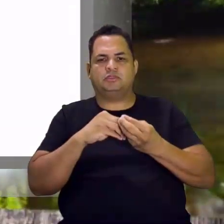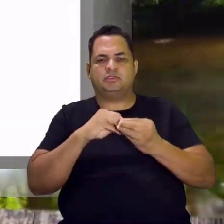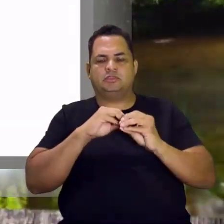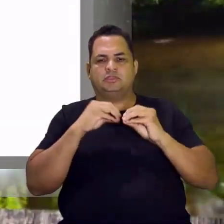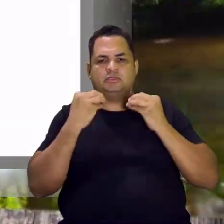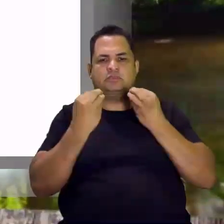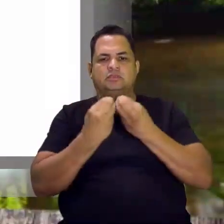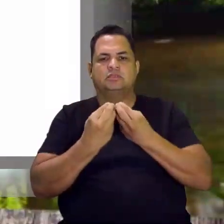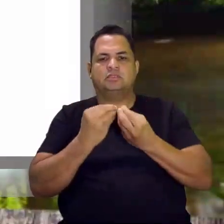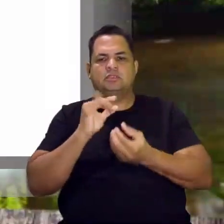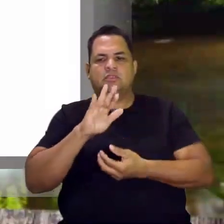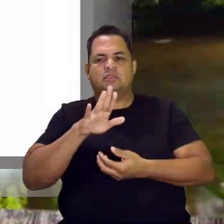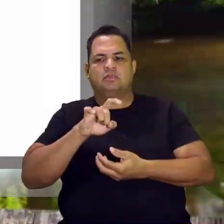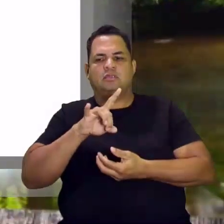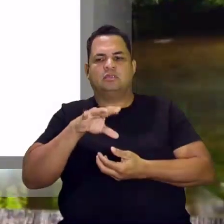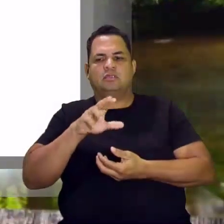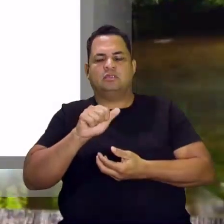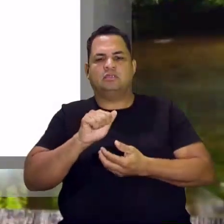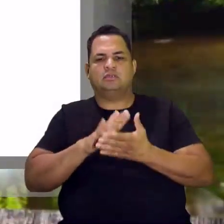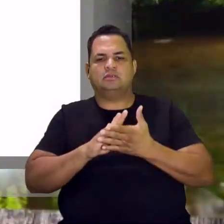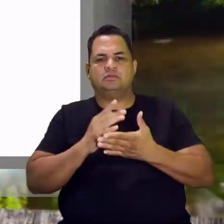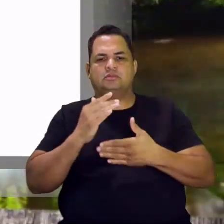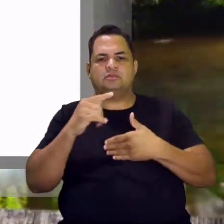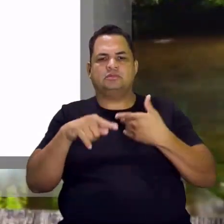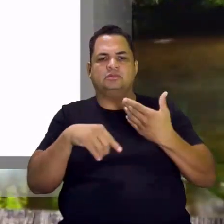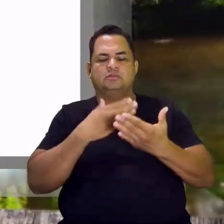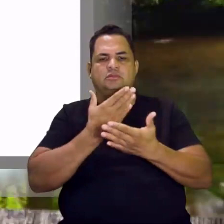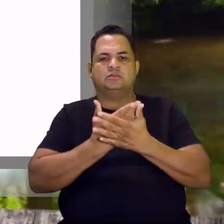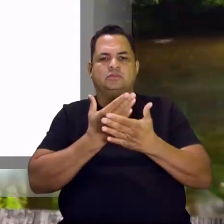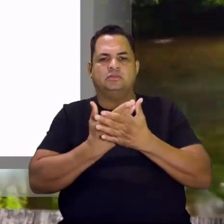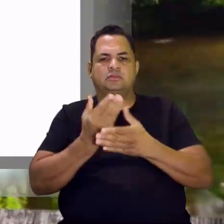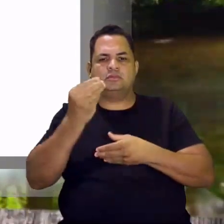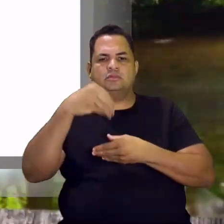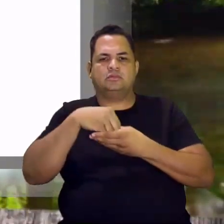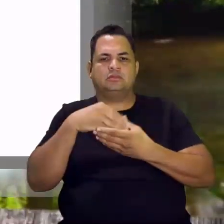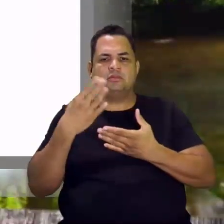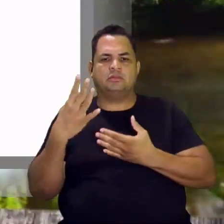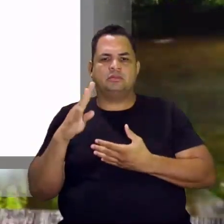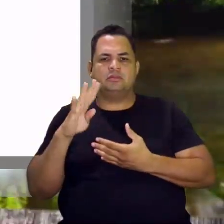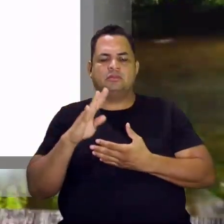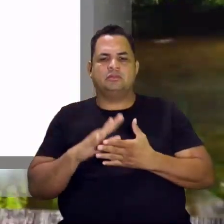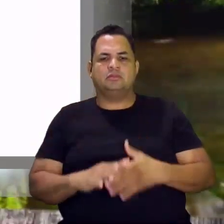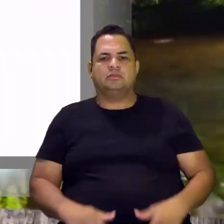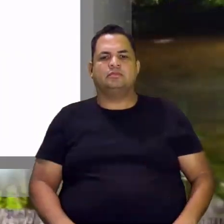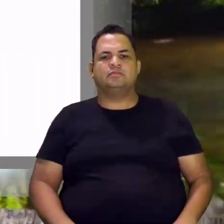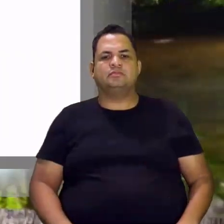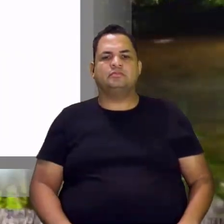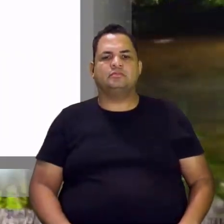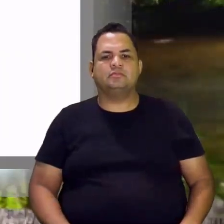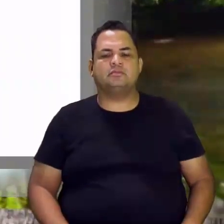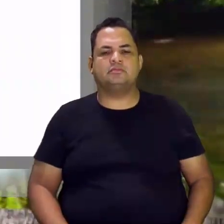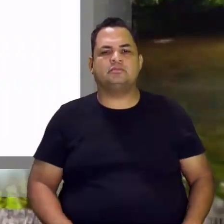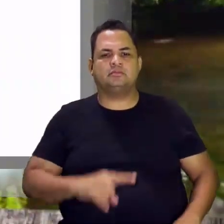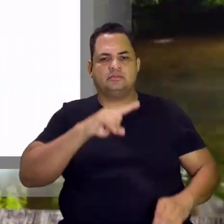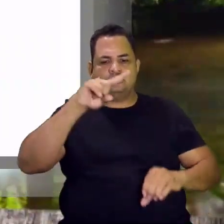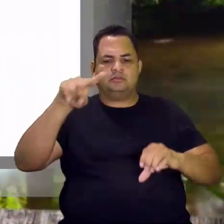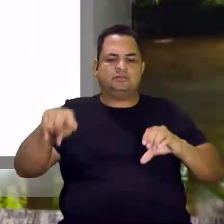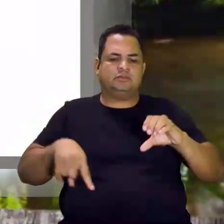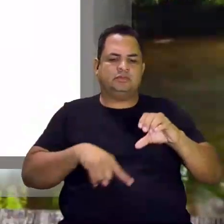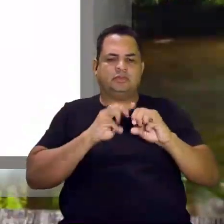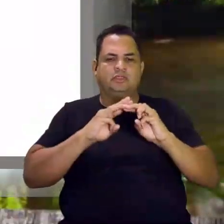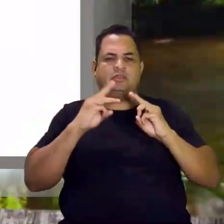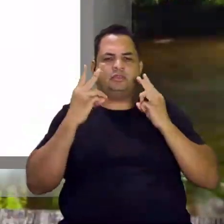novamente. Lembram? A gente vai estudar isso aí, né, dentro da biologia, tá? O ciclo da